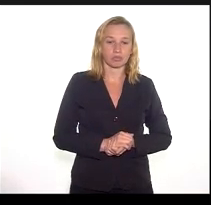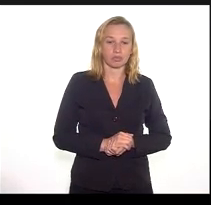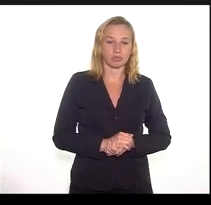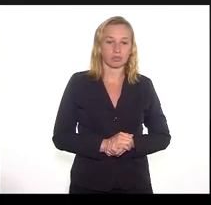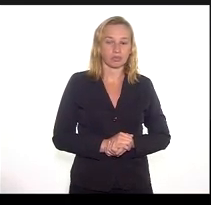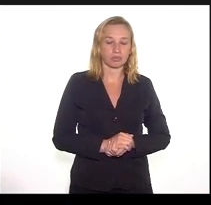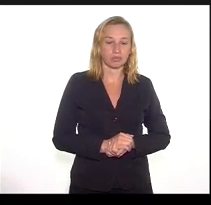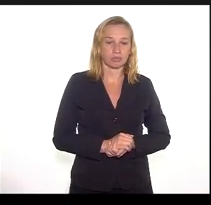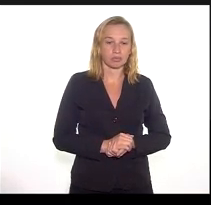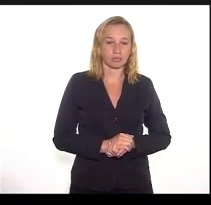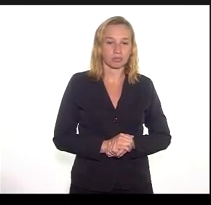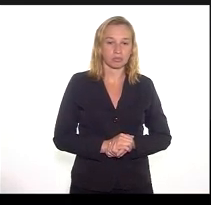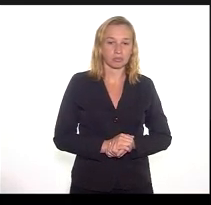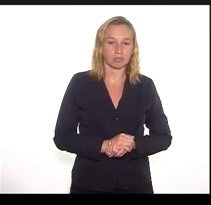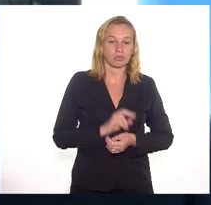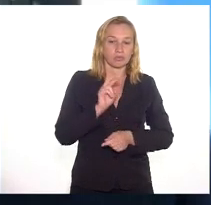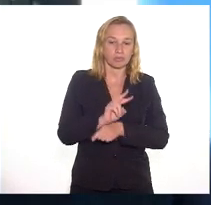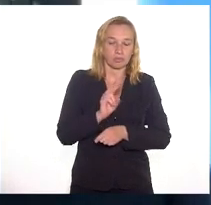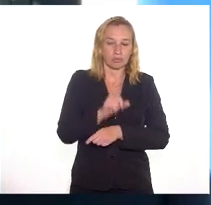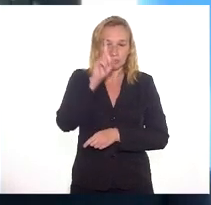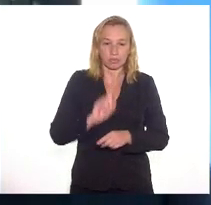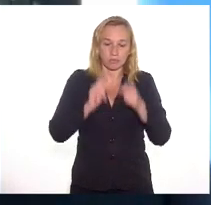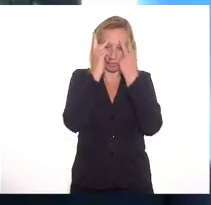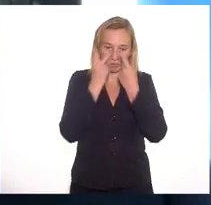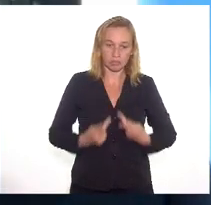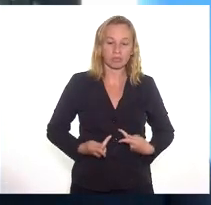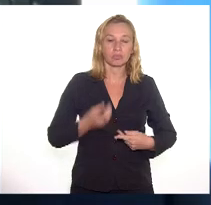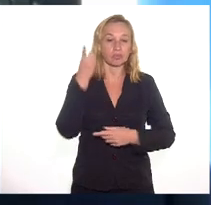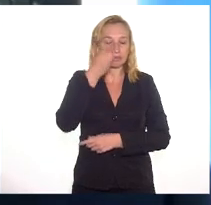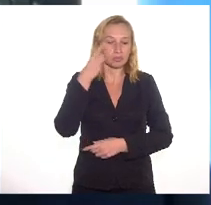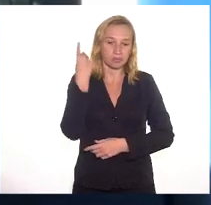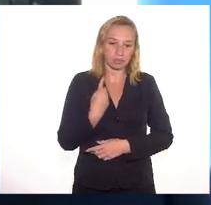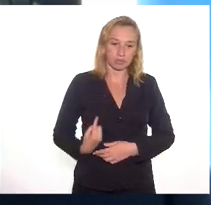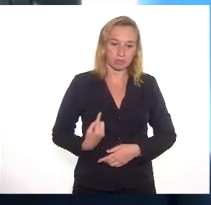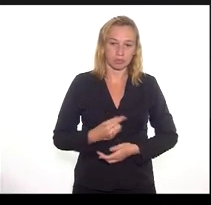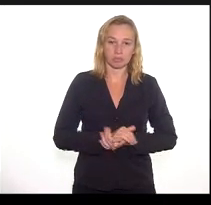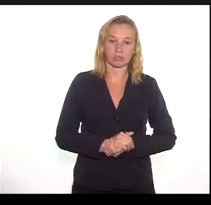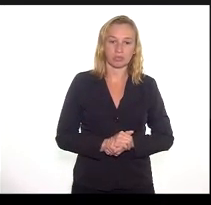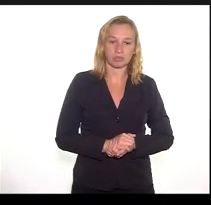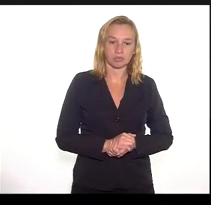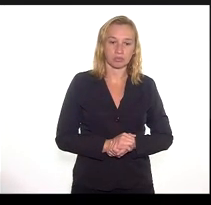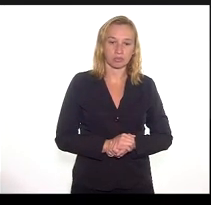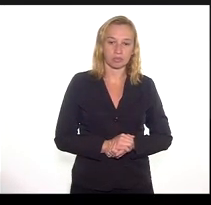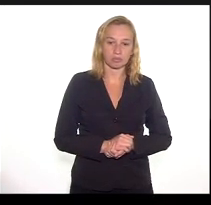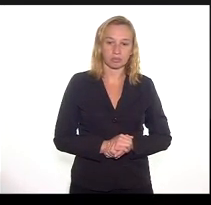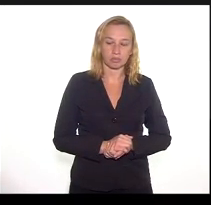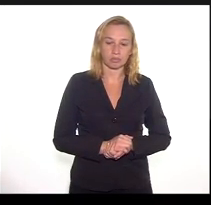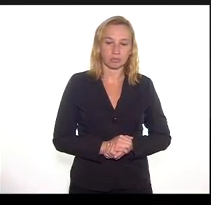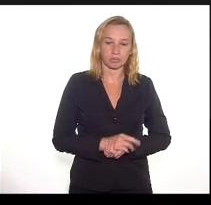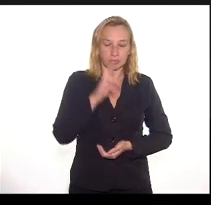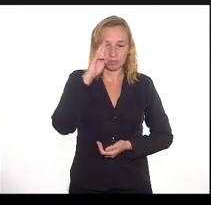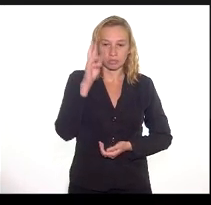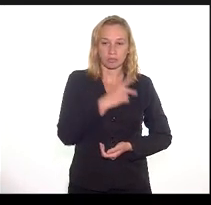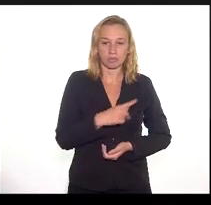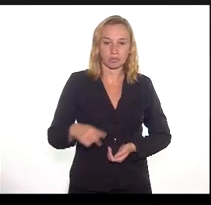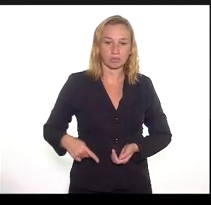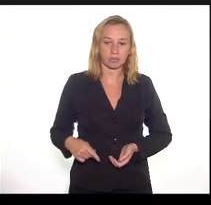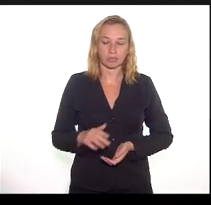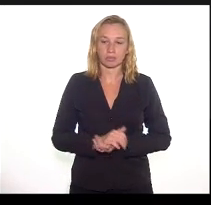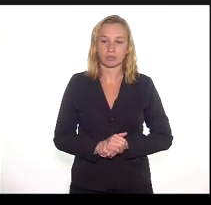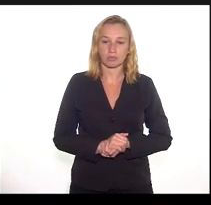Pela Defesa dos Direitos Humanos, deputada Dani Monteiro. Senhor presidente,